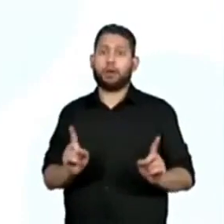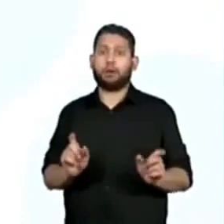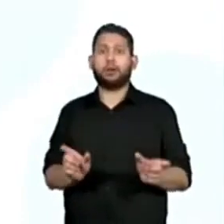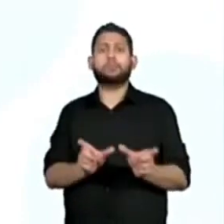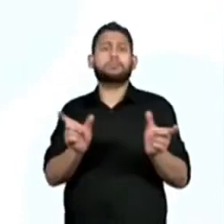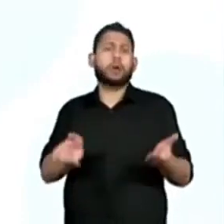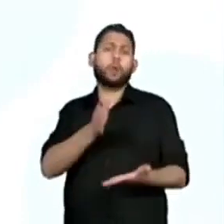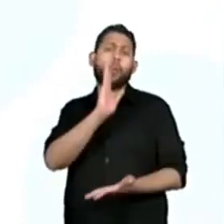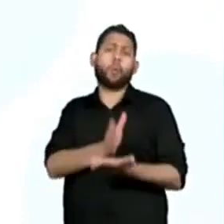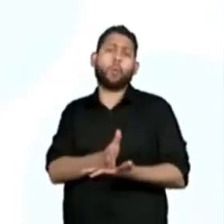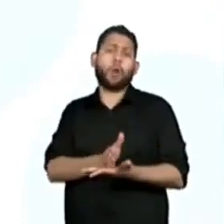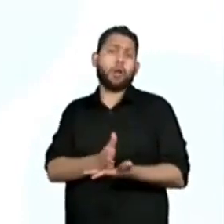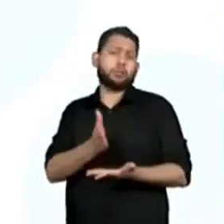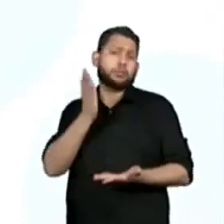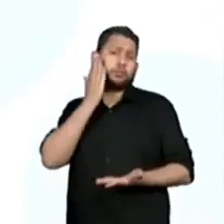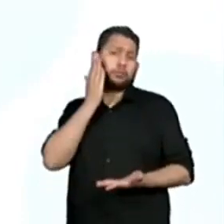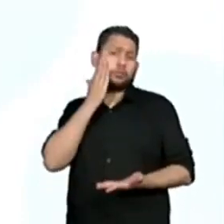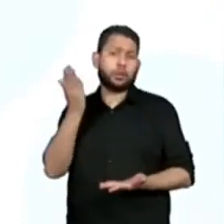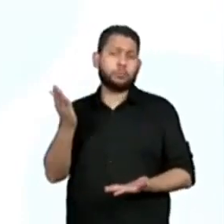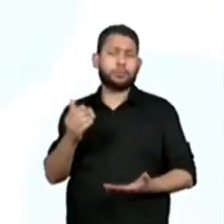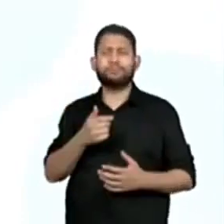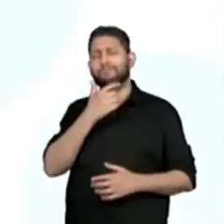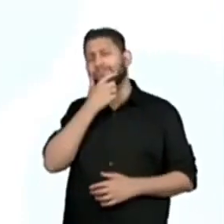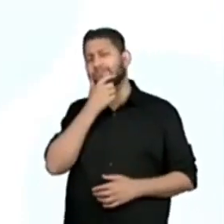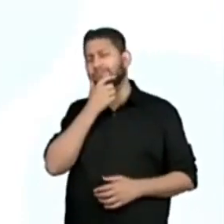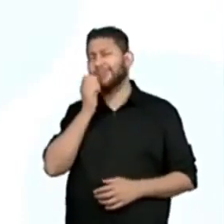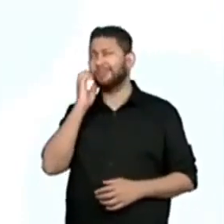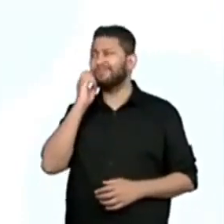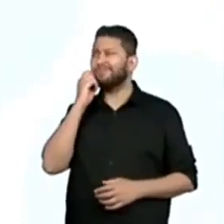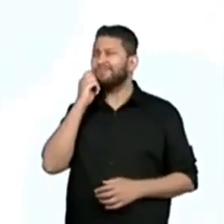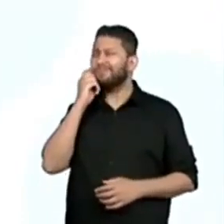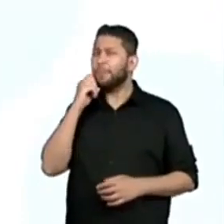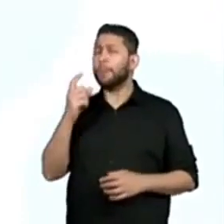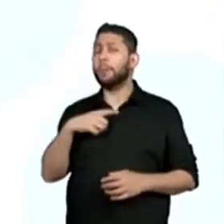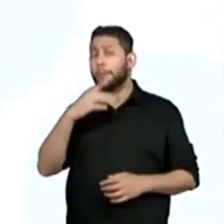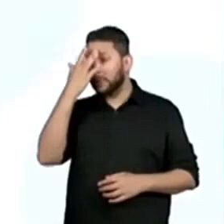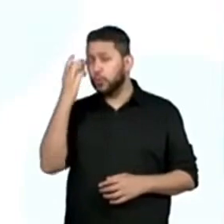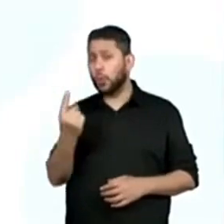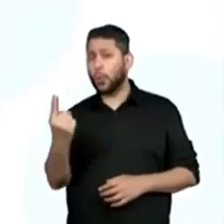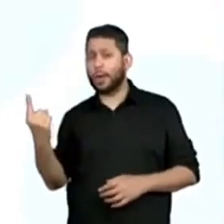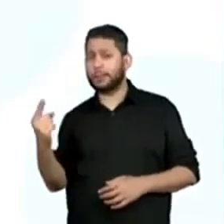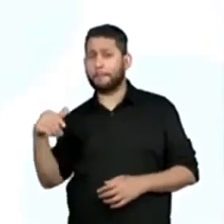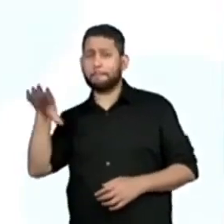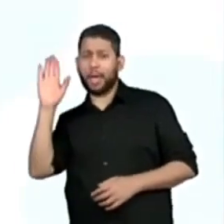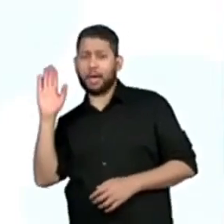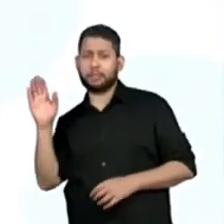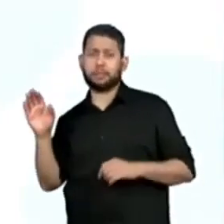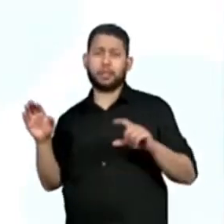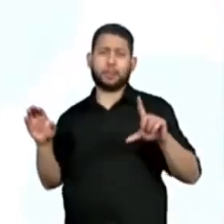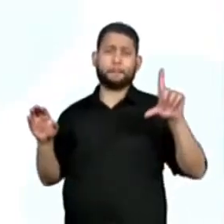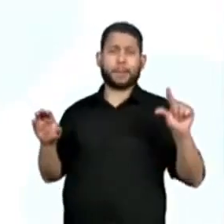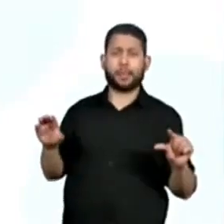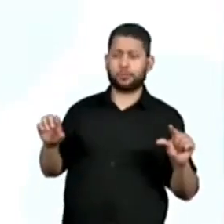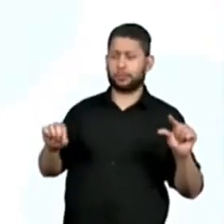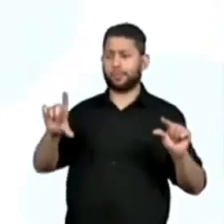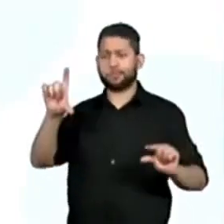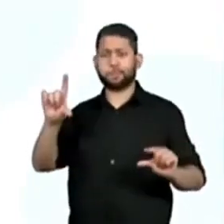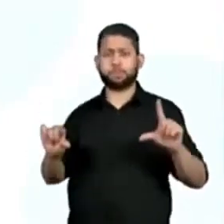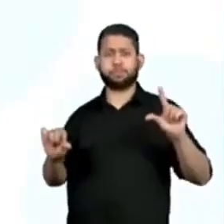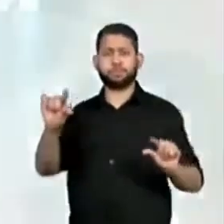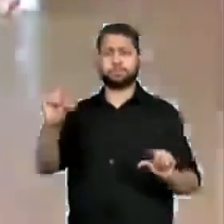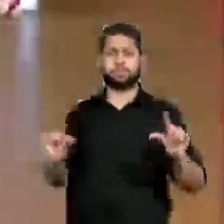igualmente é tranquilo né E quando eu tenho é uma pessoa que quer ficar com mais do que a outra em